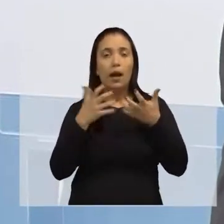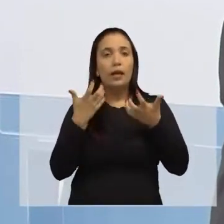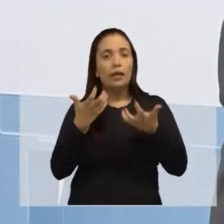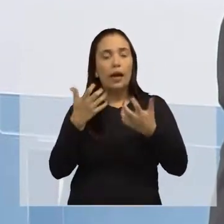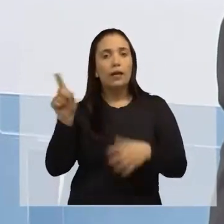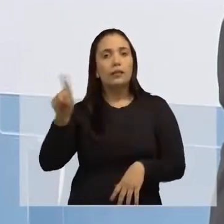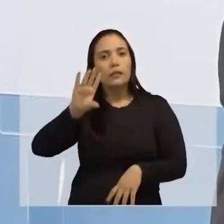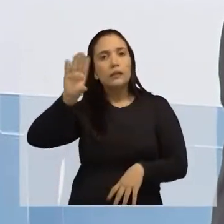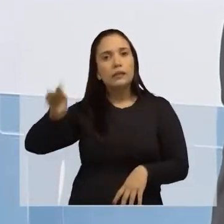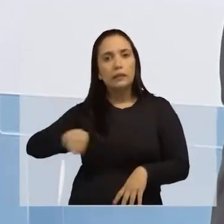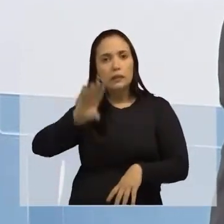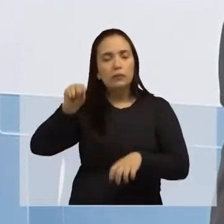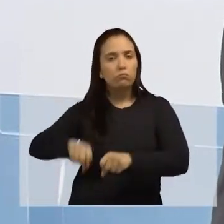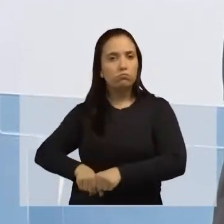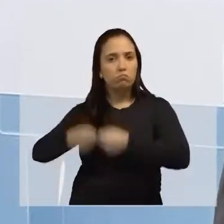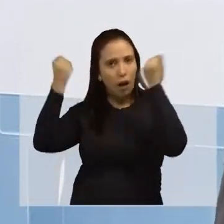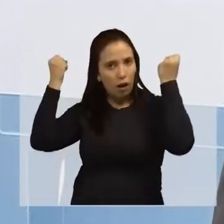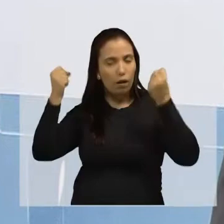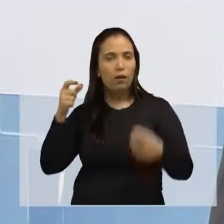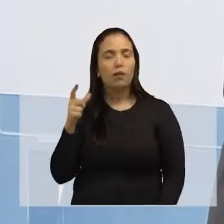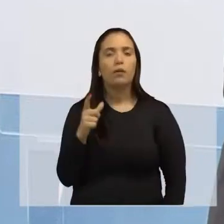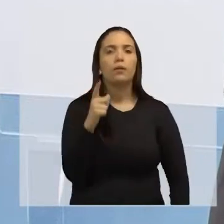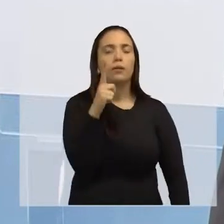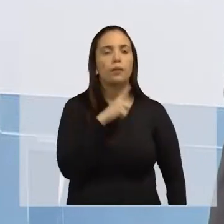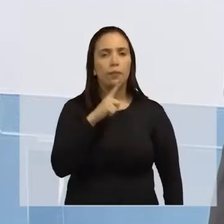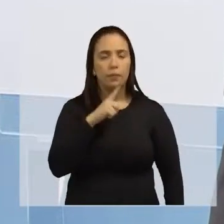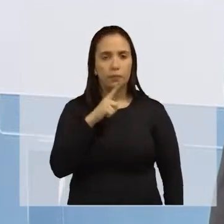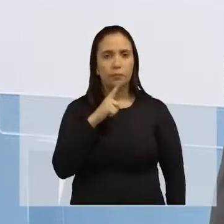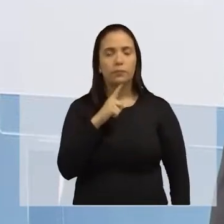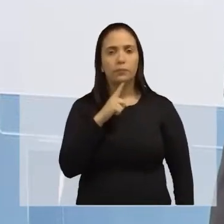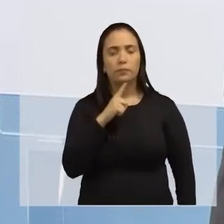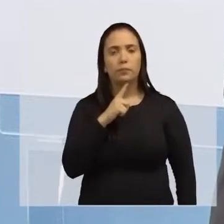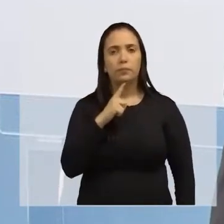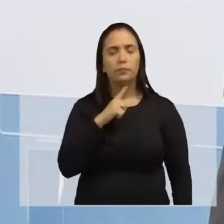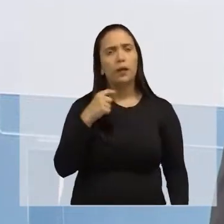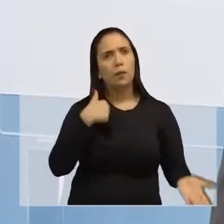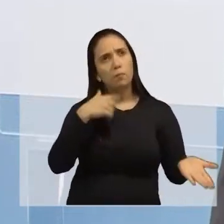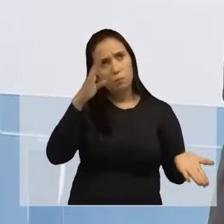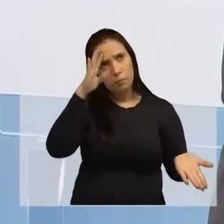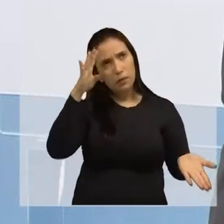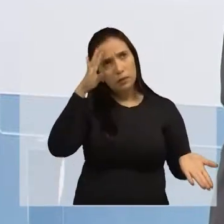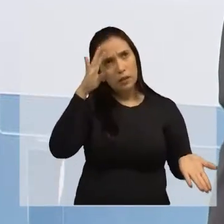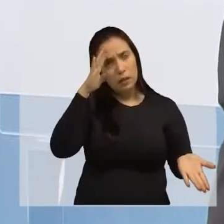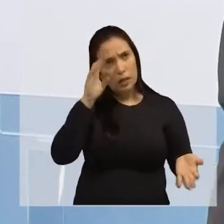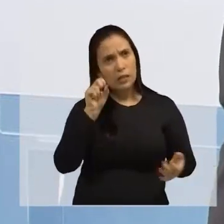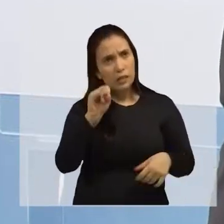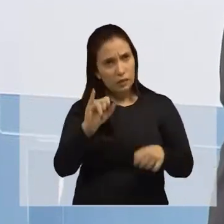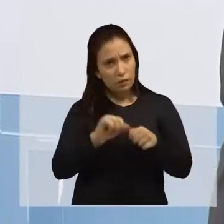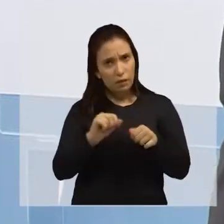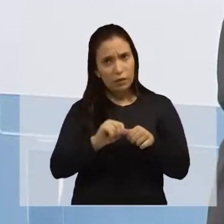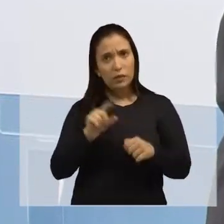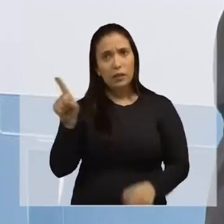cima, e Carlos Marum, não sei o quê, tudo vê aquela declaração. Aí eu fiquei pensando, cara, se for feito isso por Ciro é uma mãe.